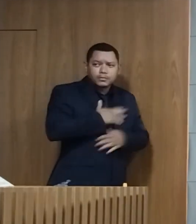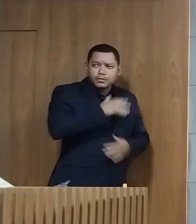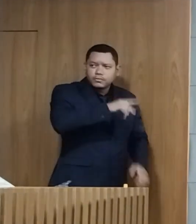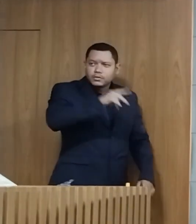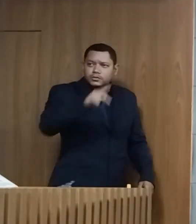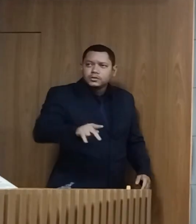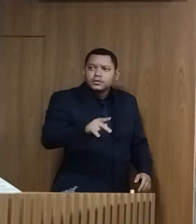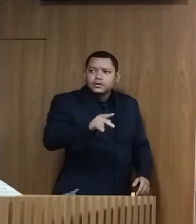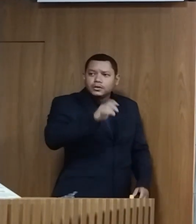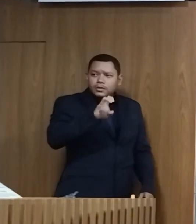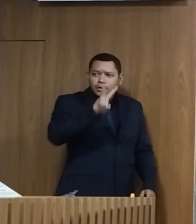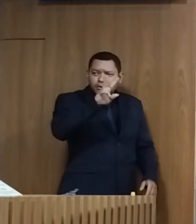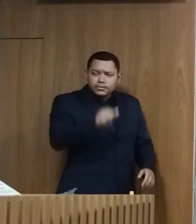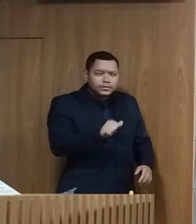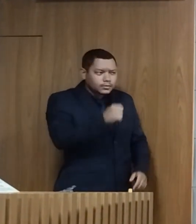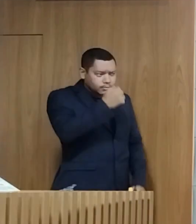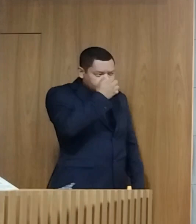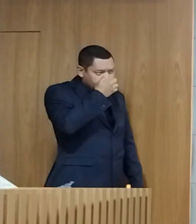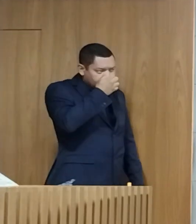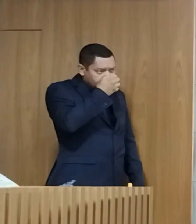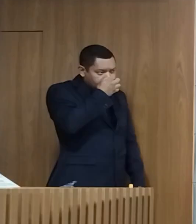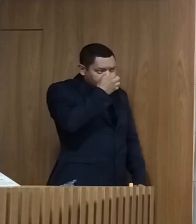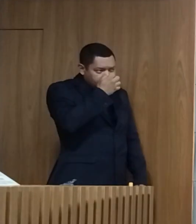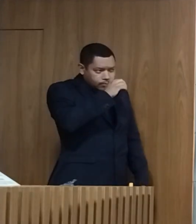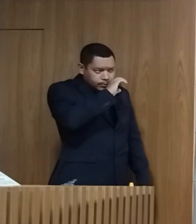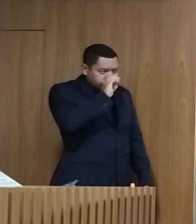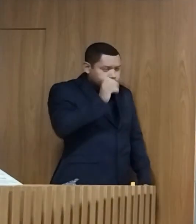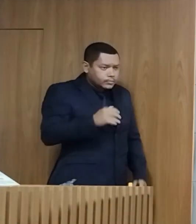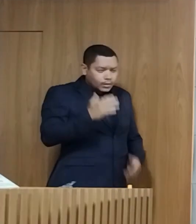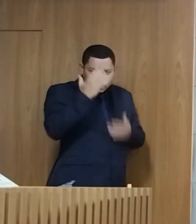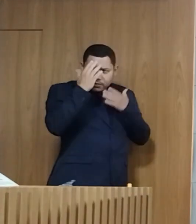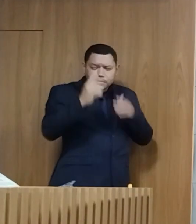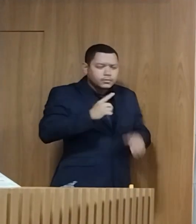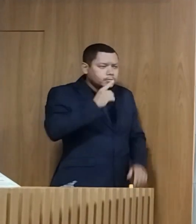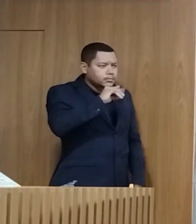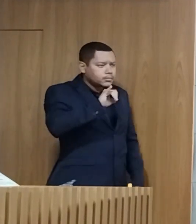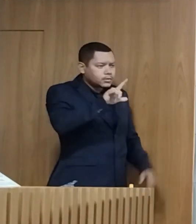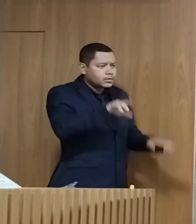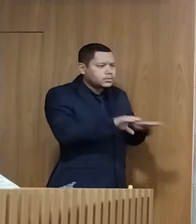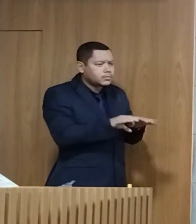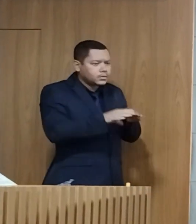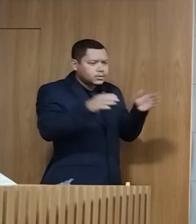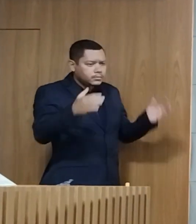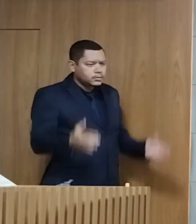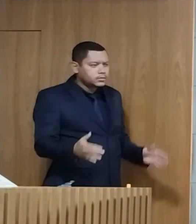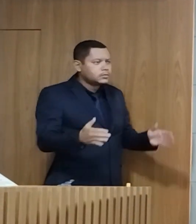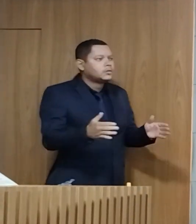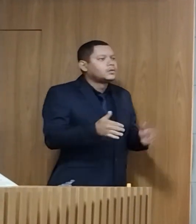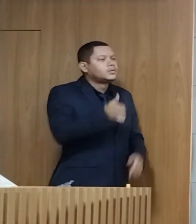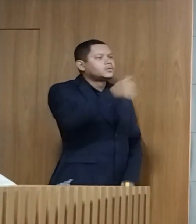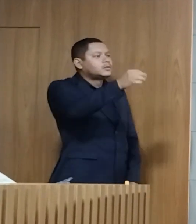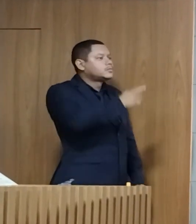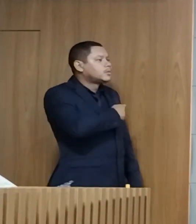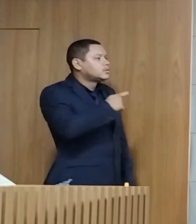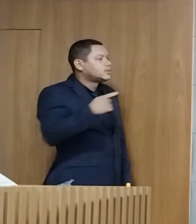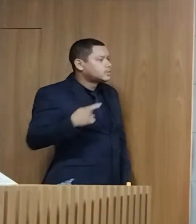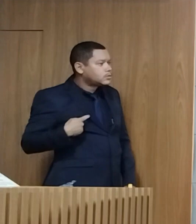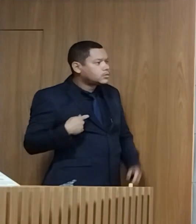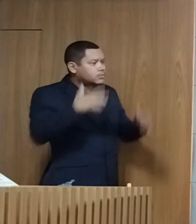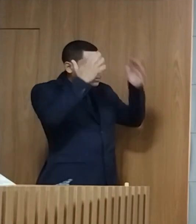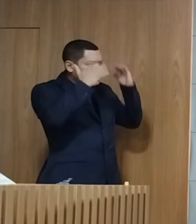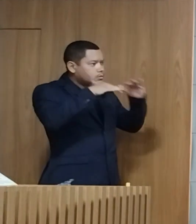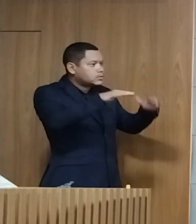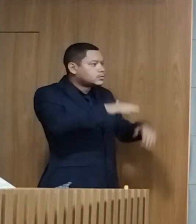professora também, Eva, tá bom? Quero agradecer a Bical, todos que estão à mesa, aos 10 pastores enviados do time